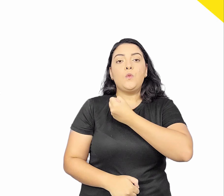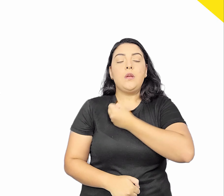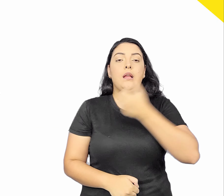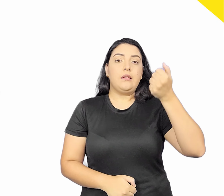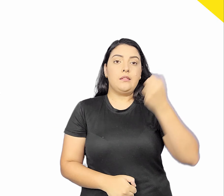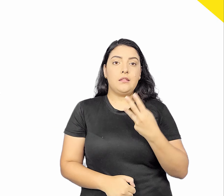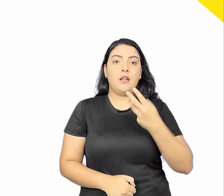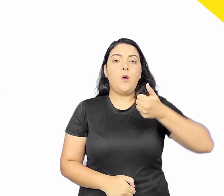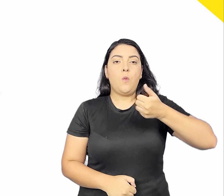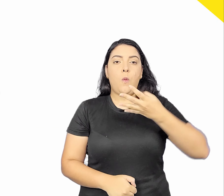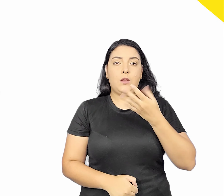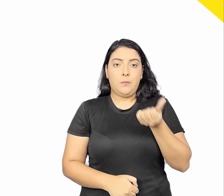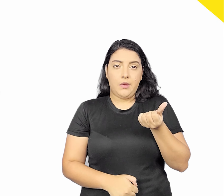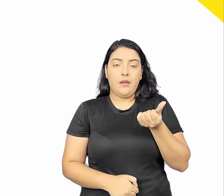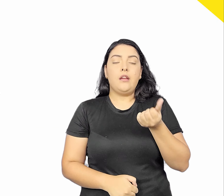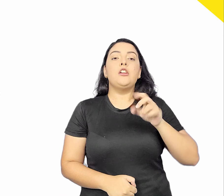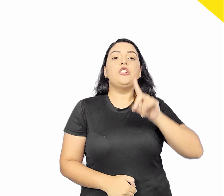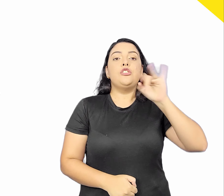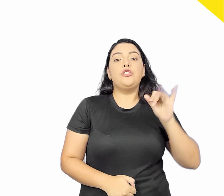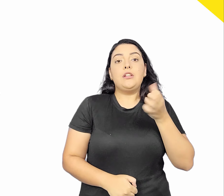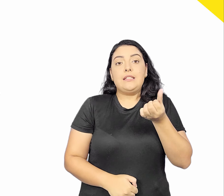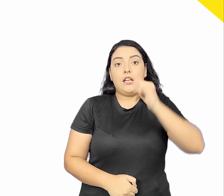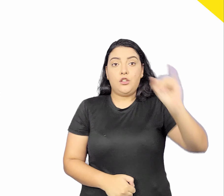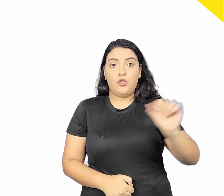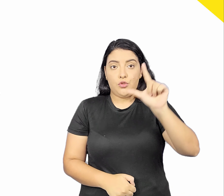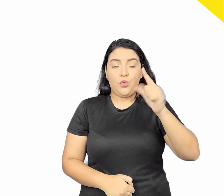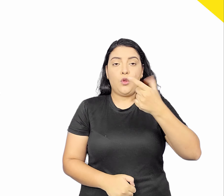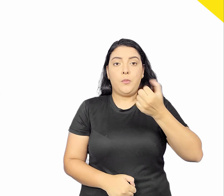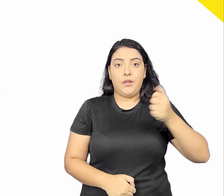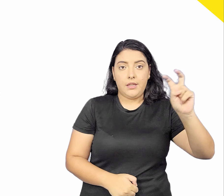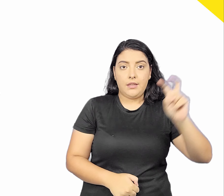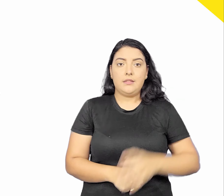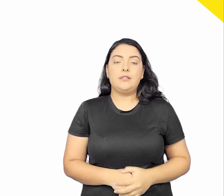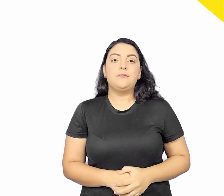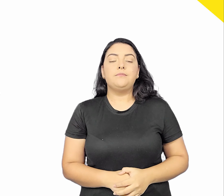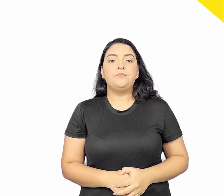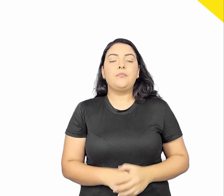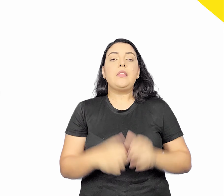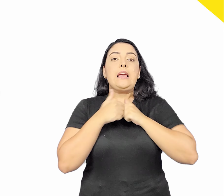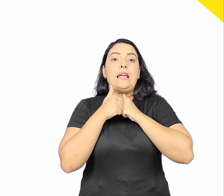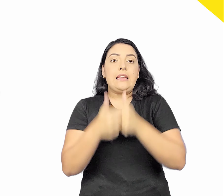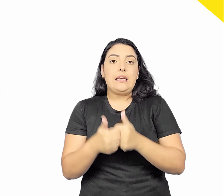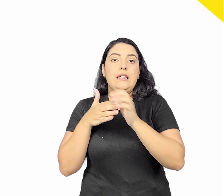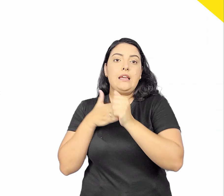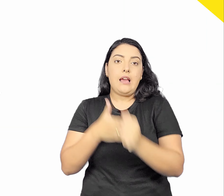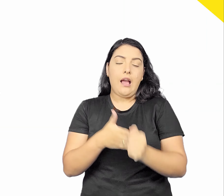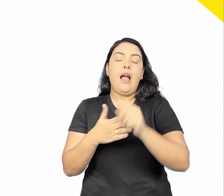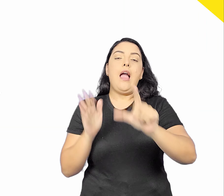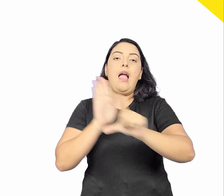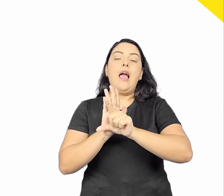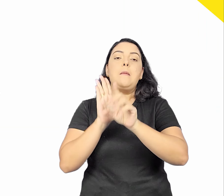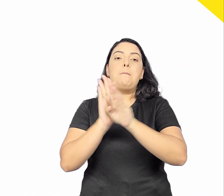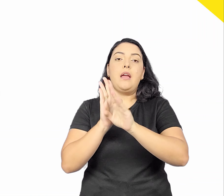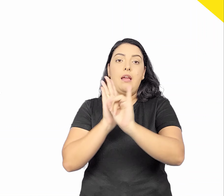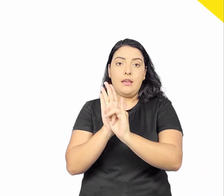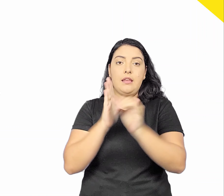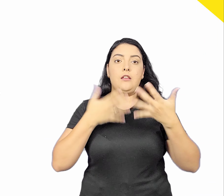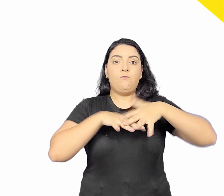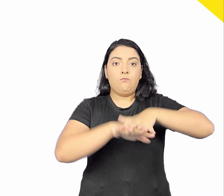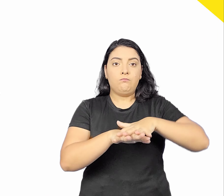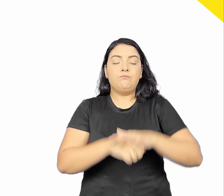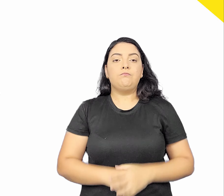Lei nº 13.146 De 6 de julho de 2015 Guia sobre a LB